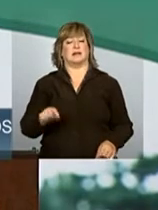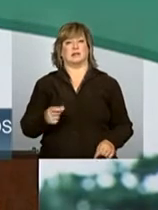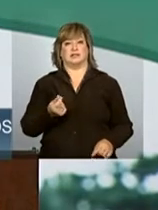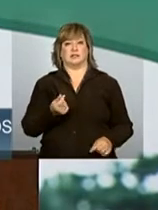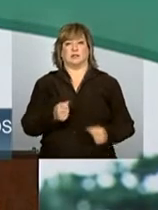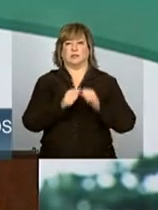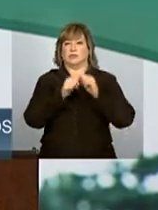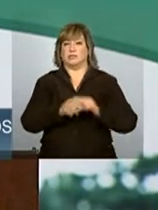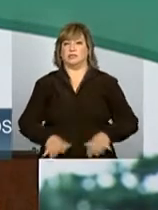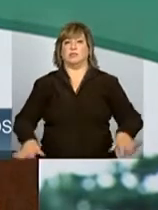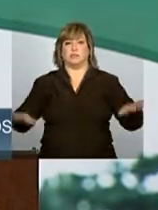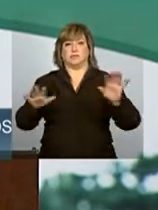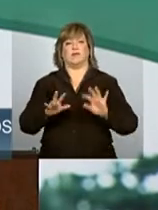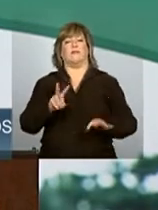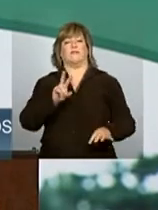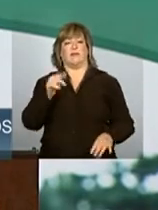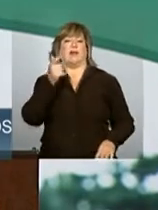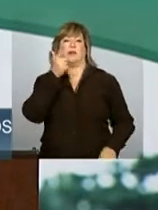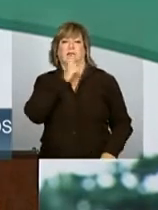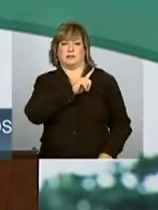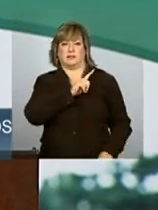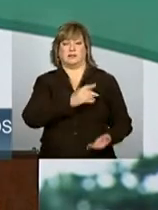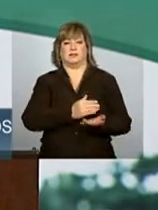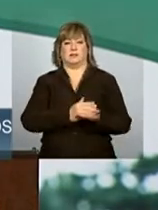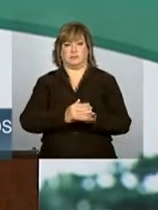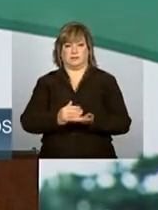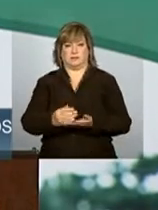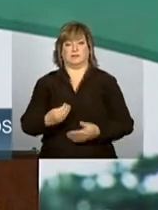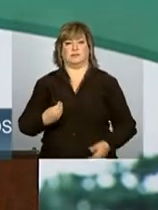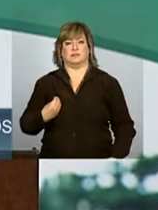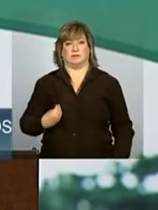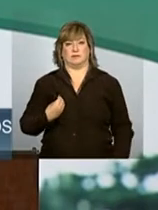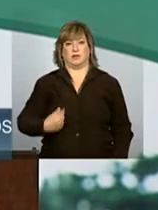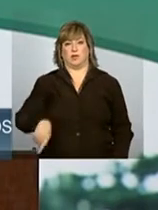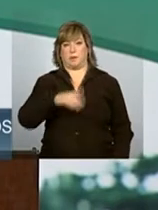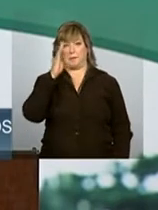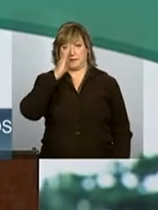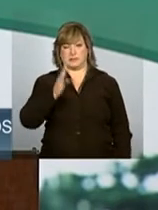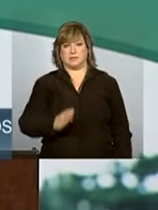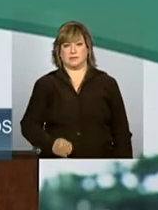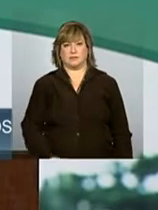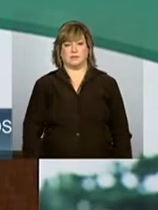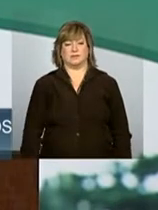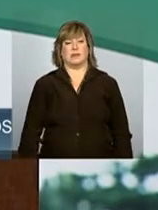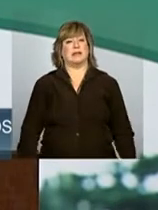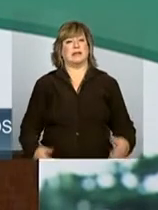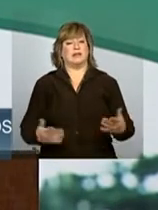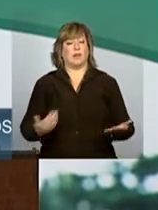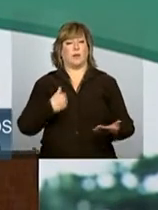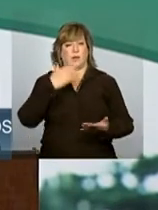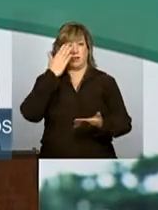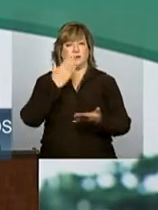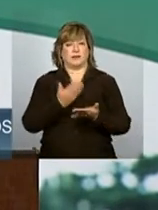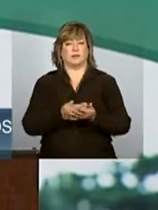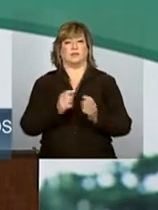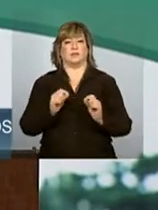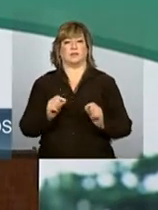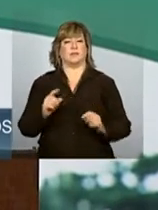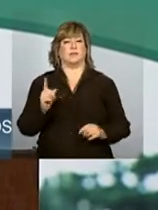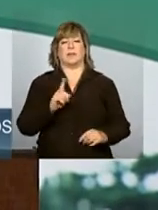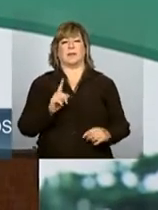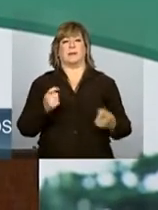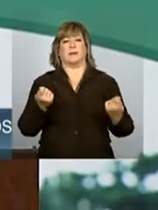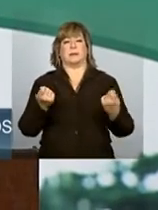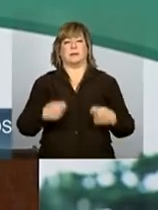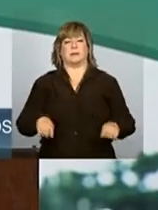descentralização de recursos já será feita no nosso Brasil. Então, acredito que não é